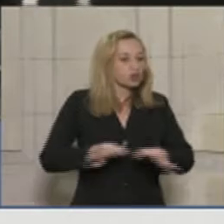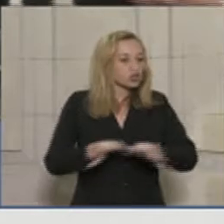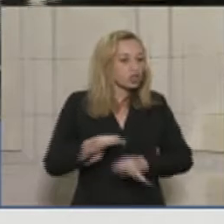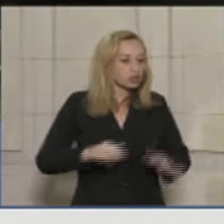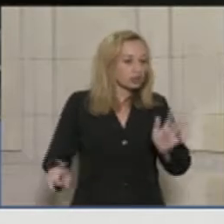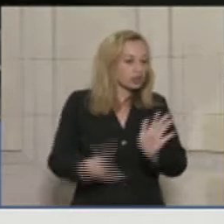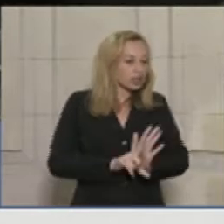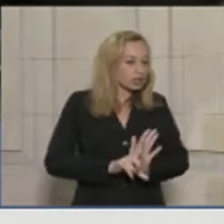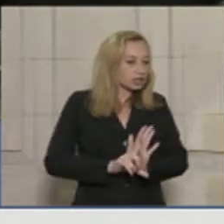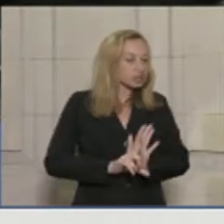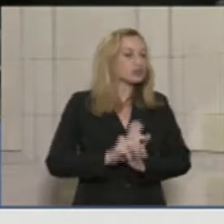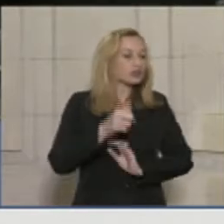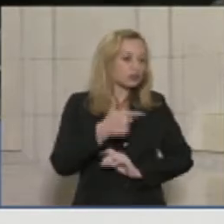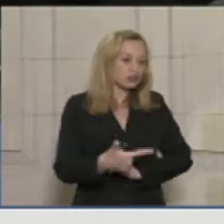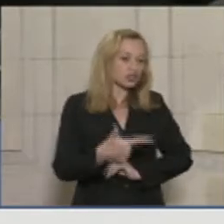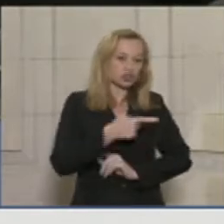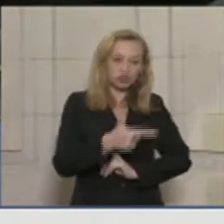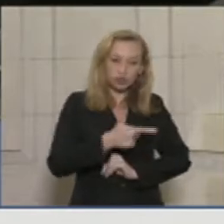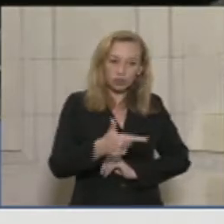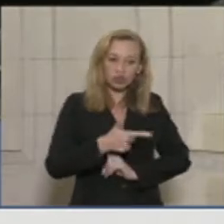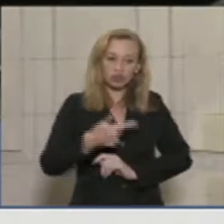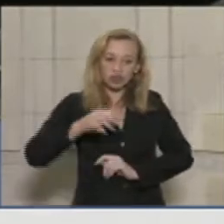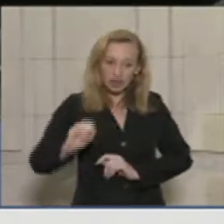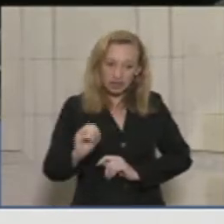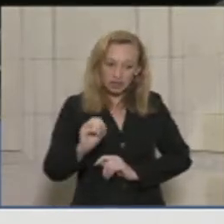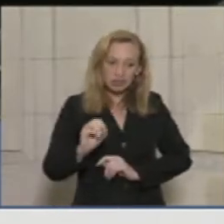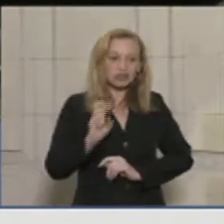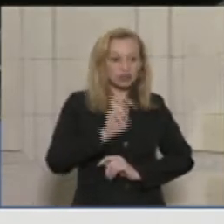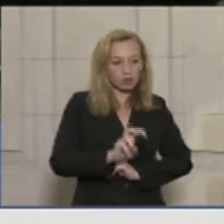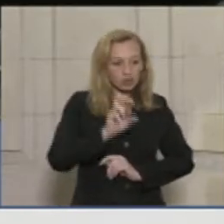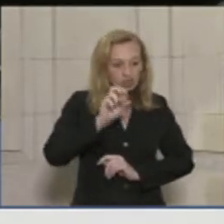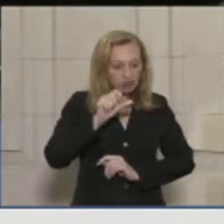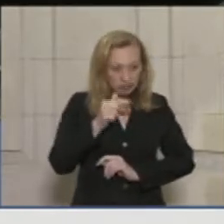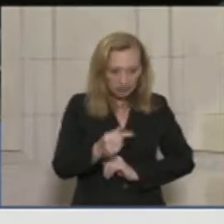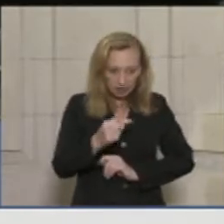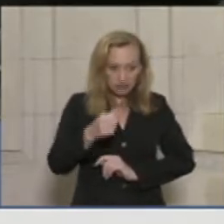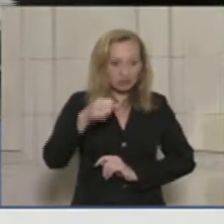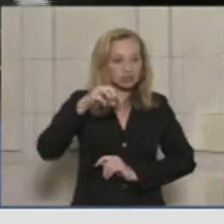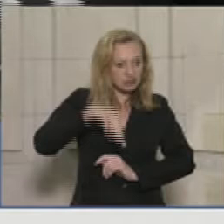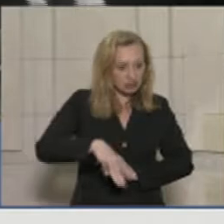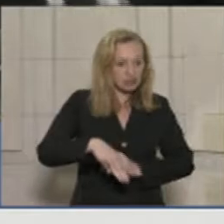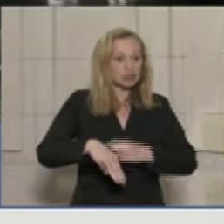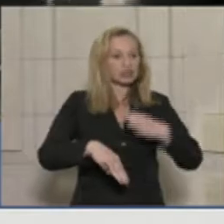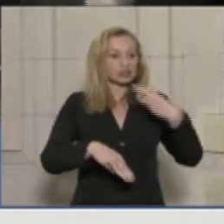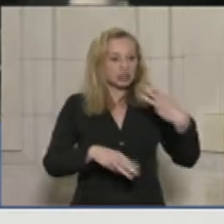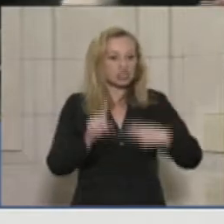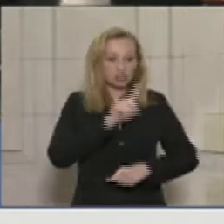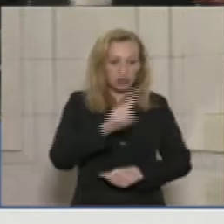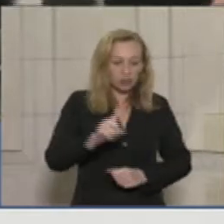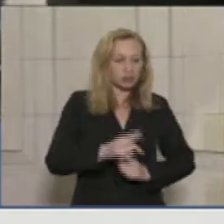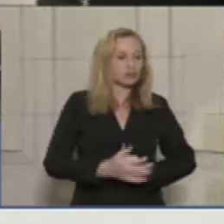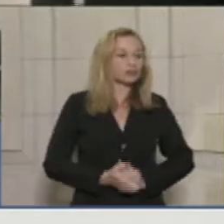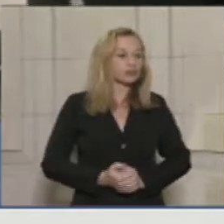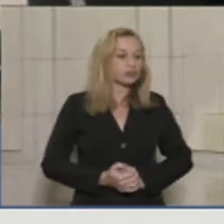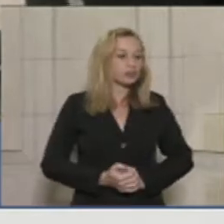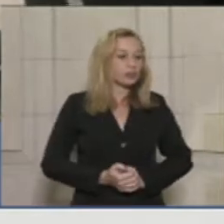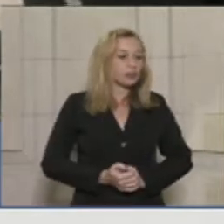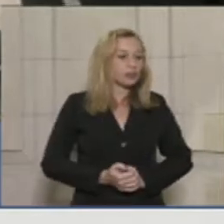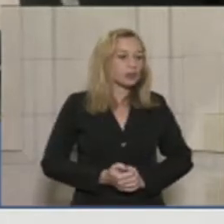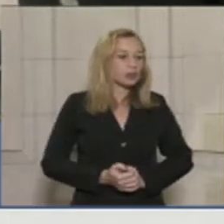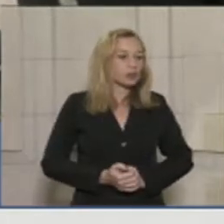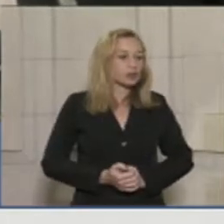Projeto de lei 2210, 57 sim e 3 não.